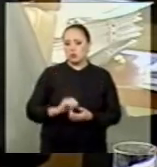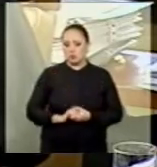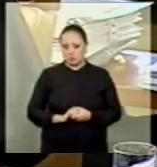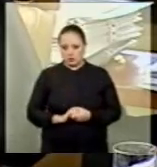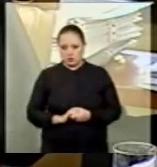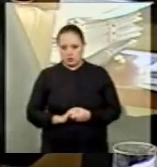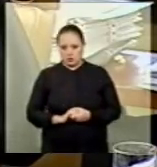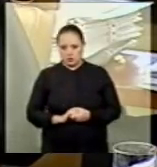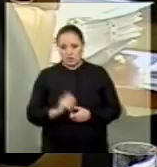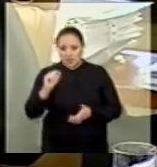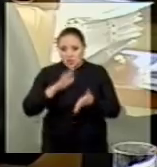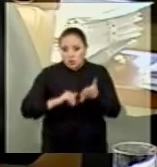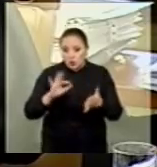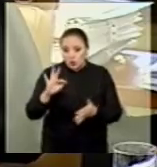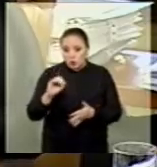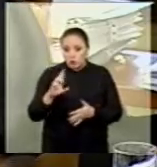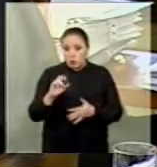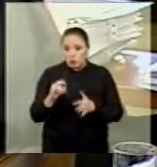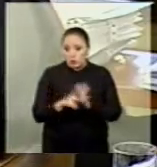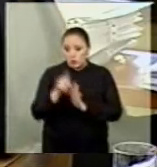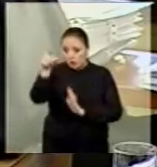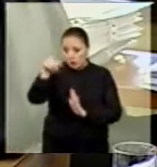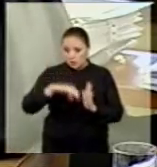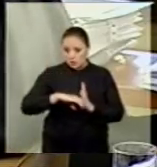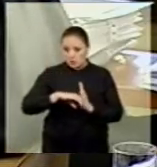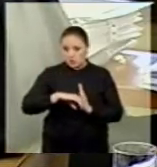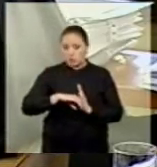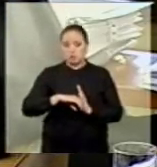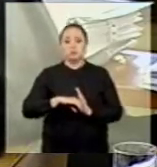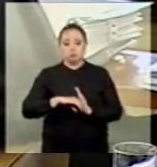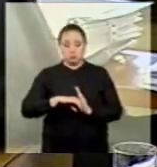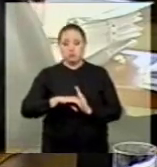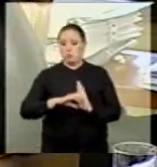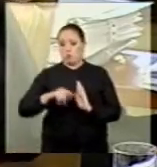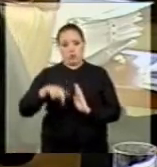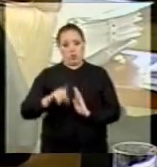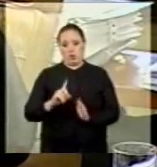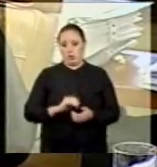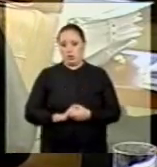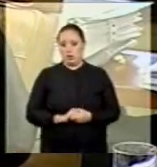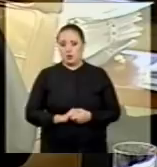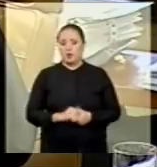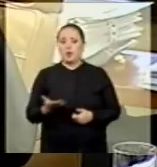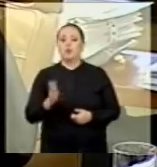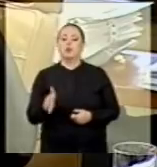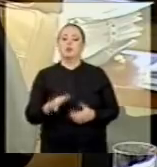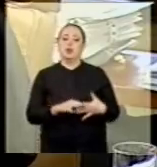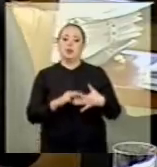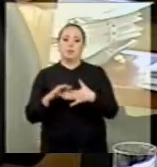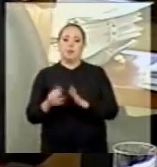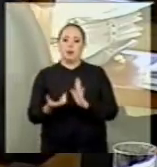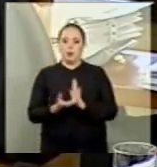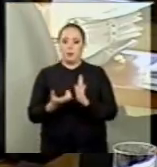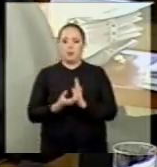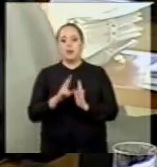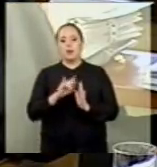Senado da República. E agora o tema está na Câmara dos Deputados, já indo para uma